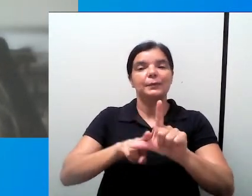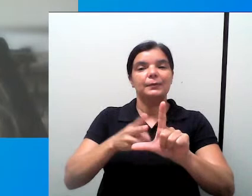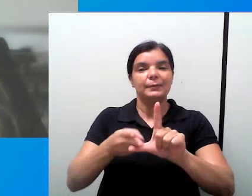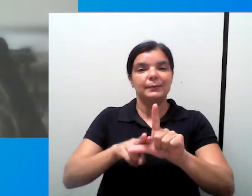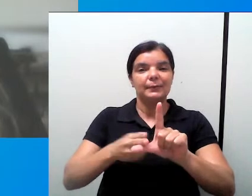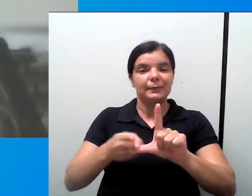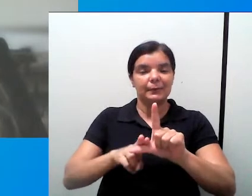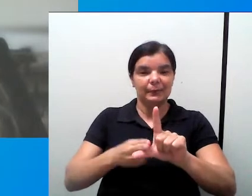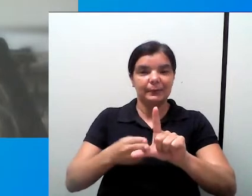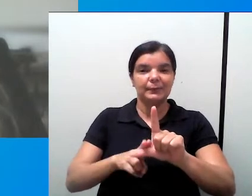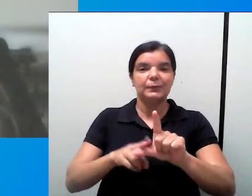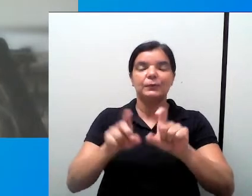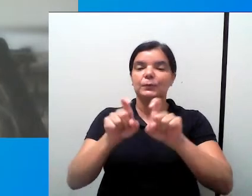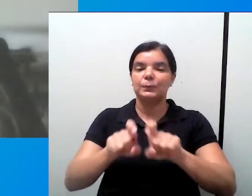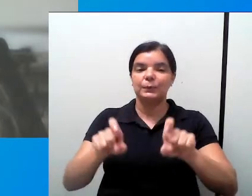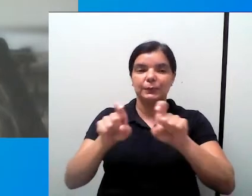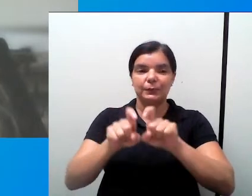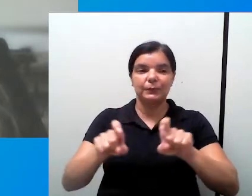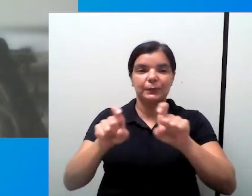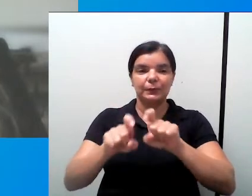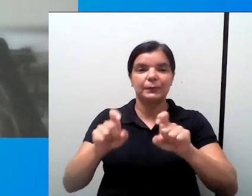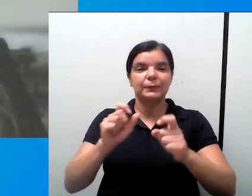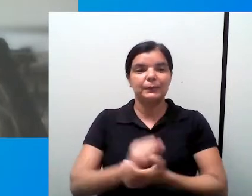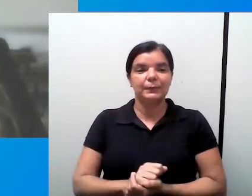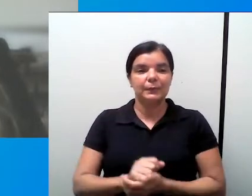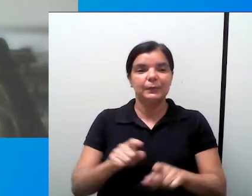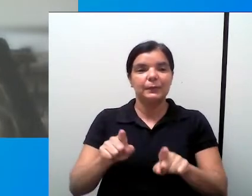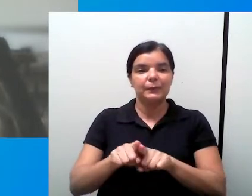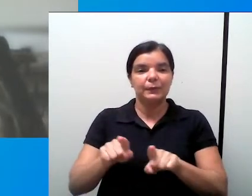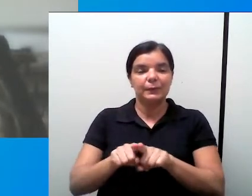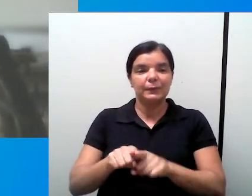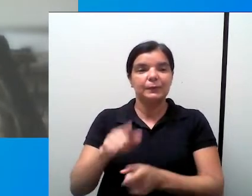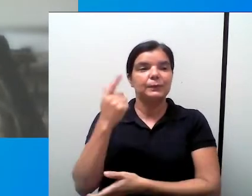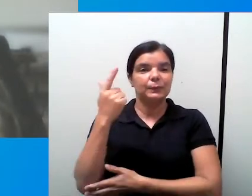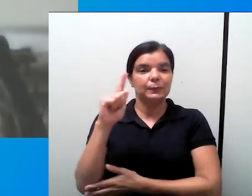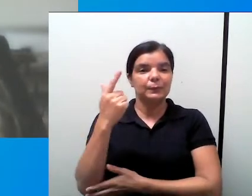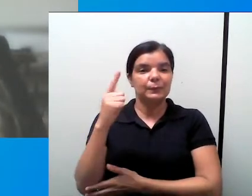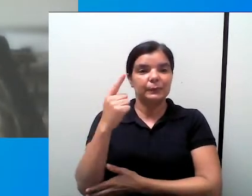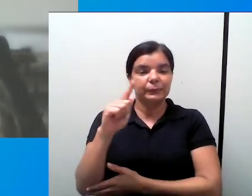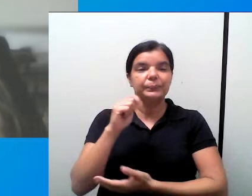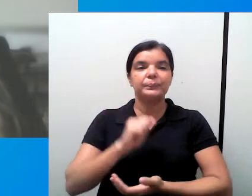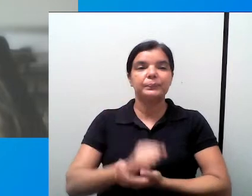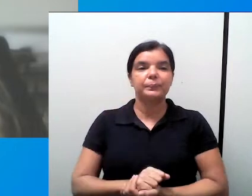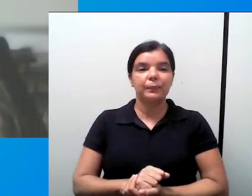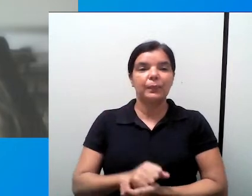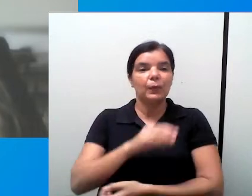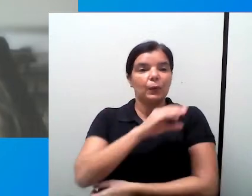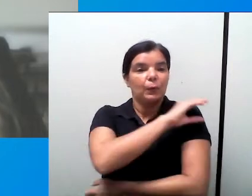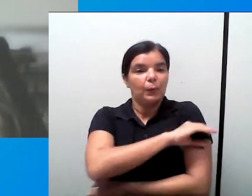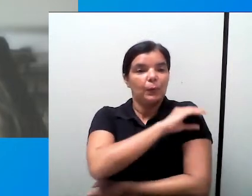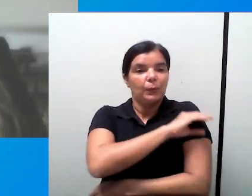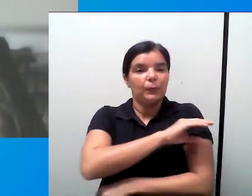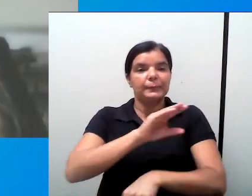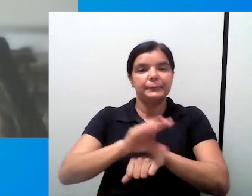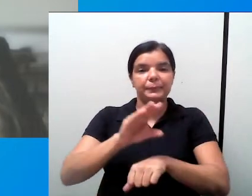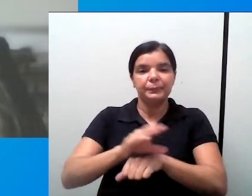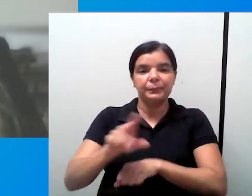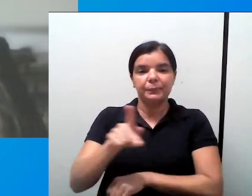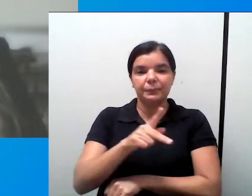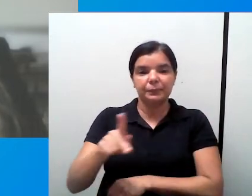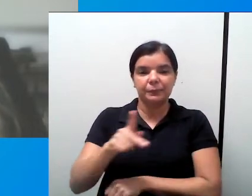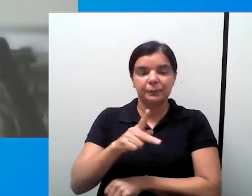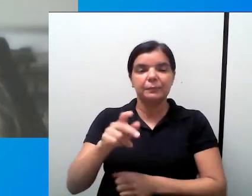do Campus Iporá, do Instituto Federal de Goiano, o coordenador do curso, o professor Cleon